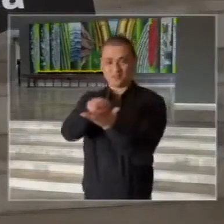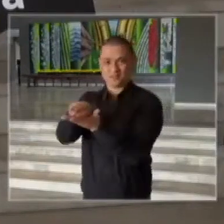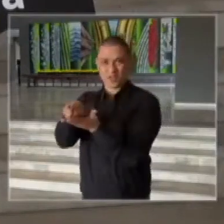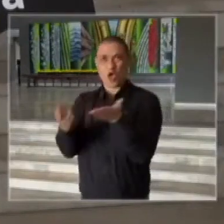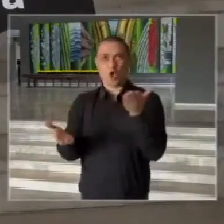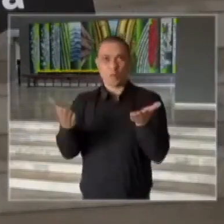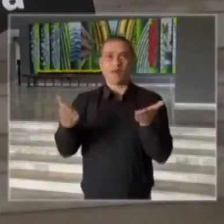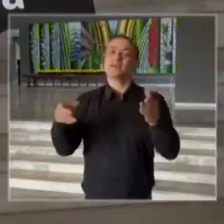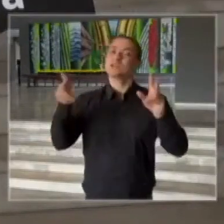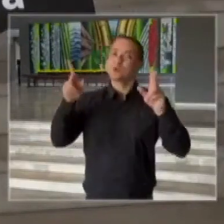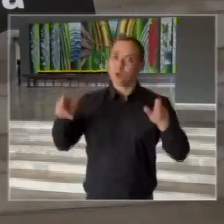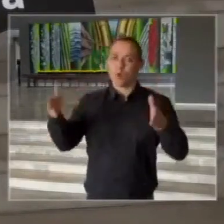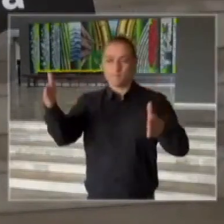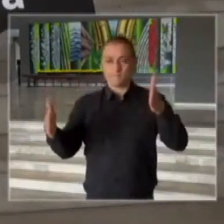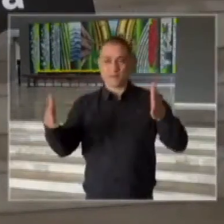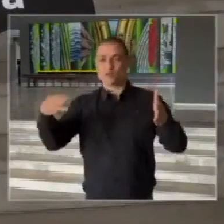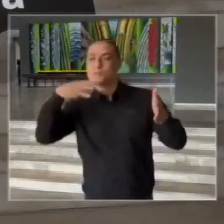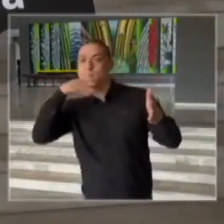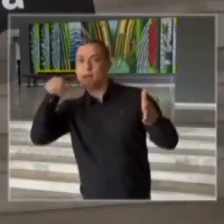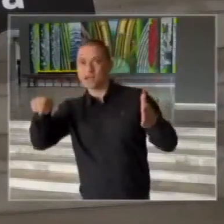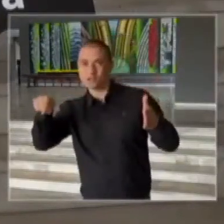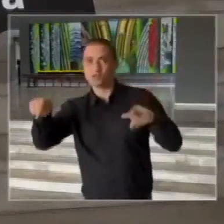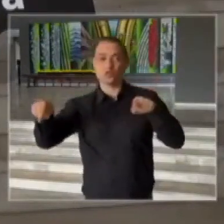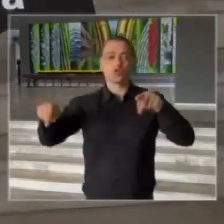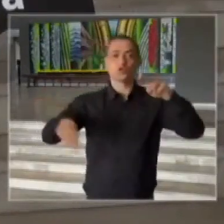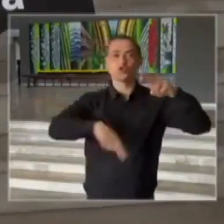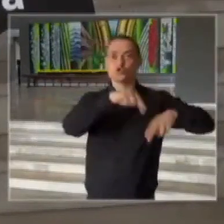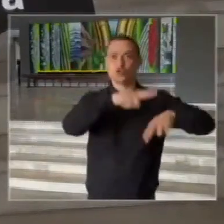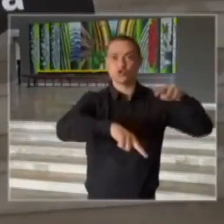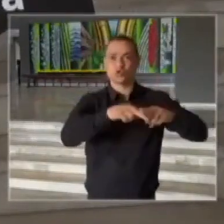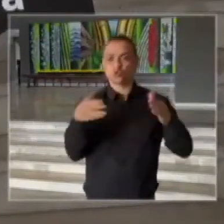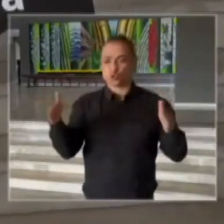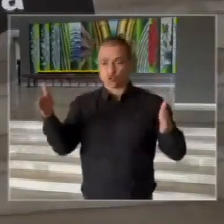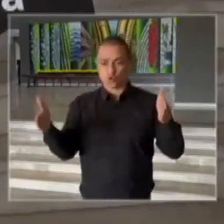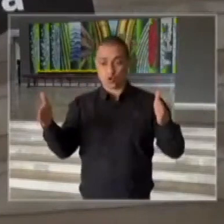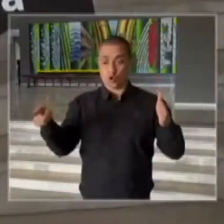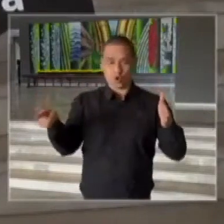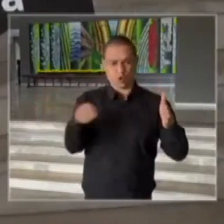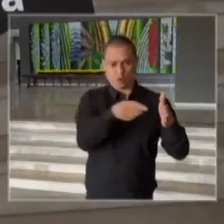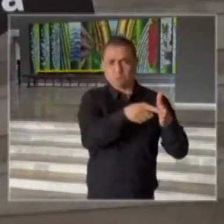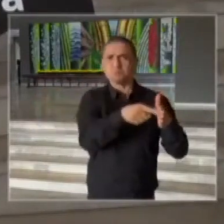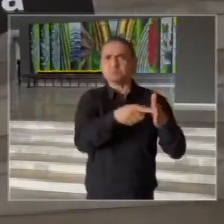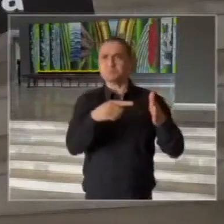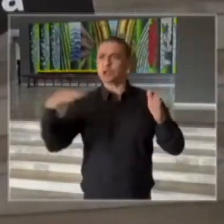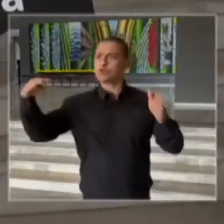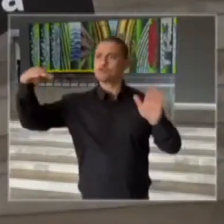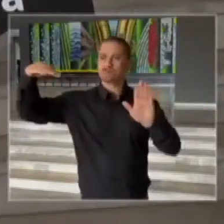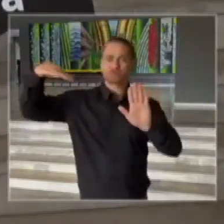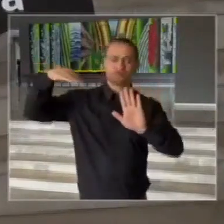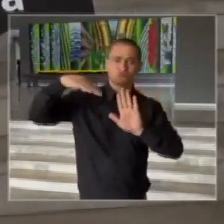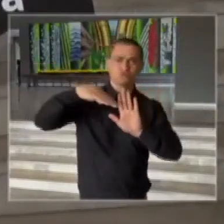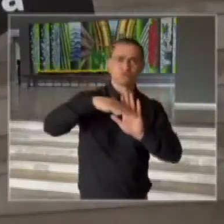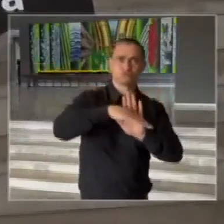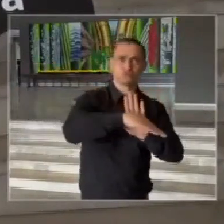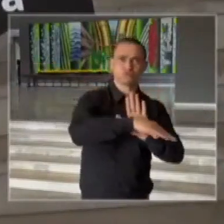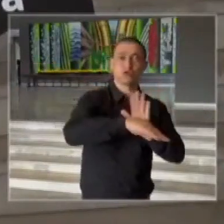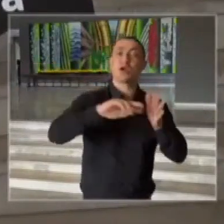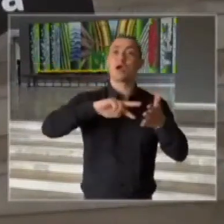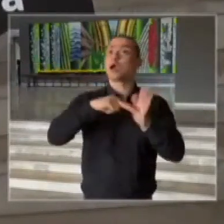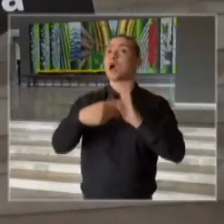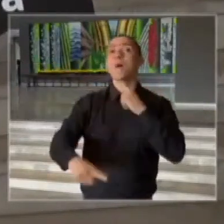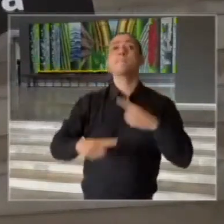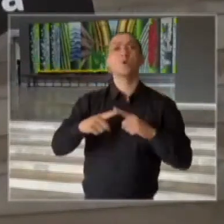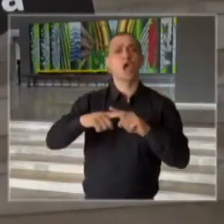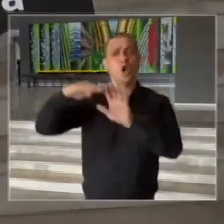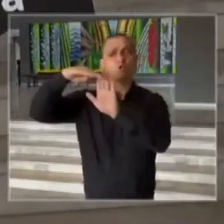comparado esse mesmo período, de março a junho. Seguramente, mostra o impacto da vacinação